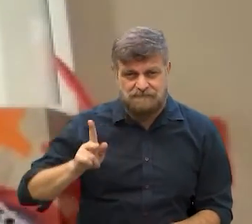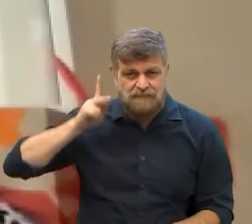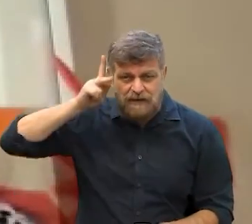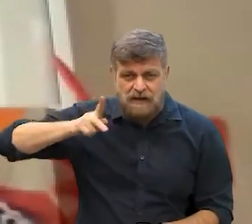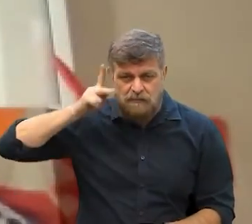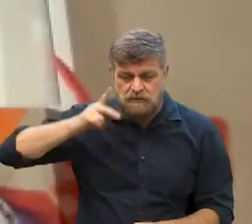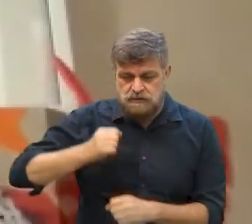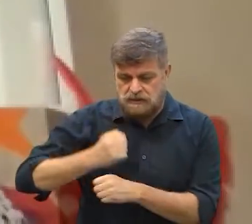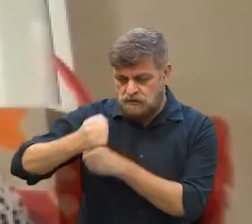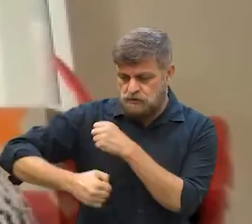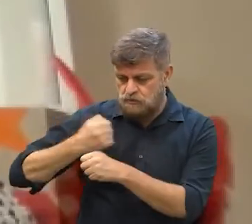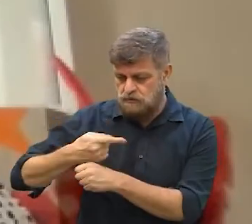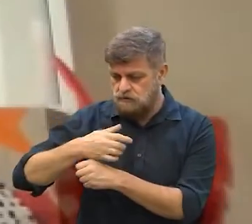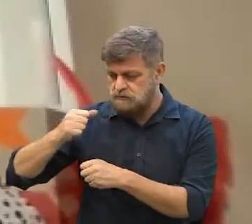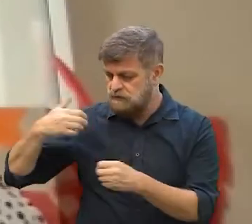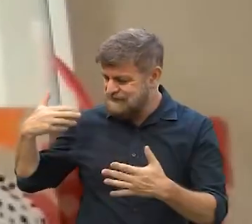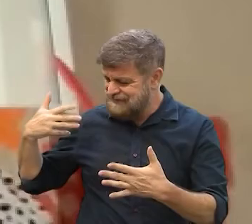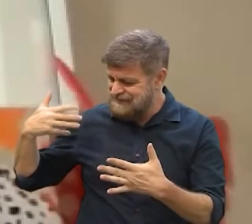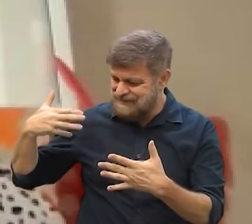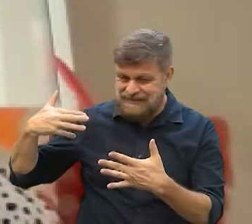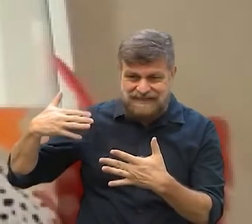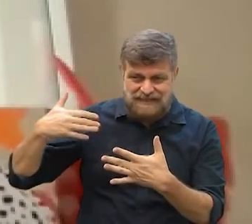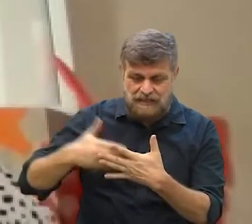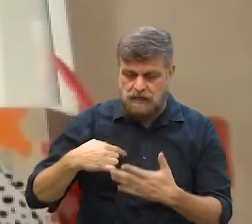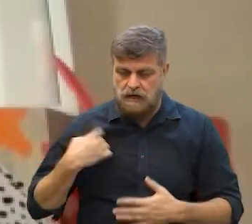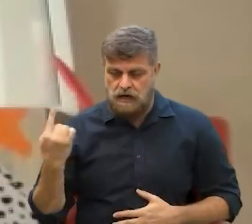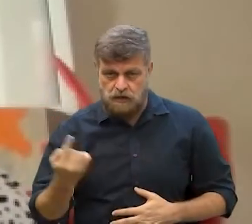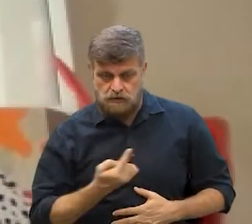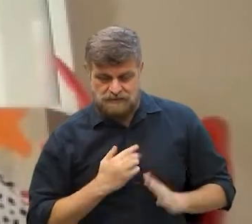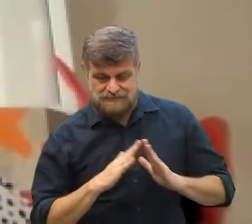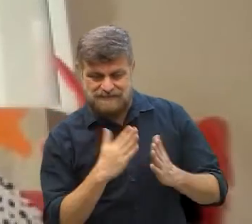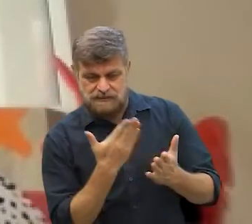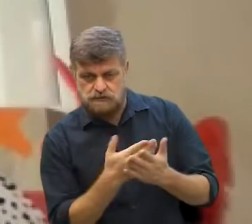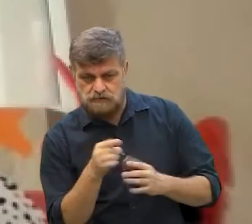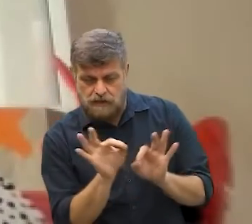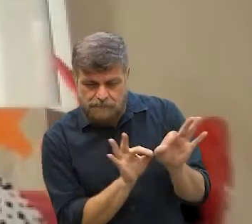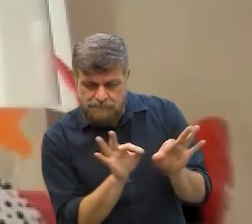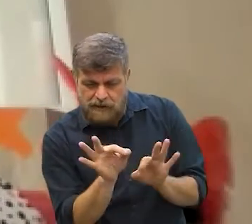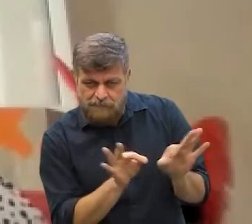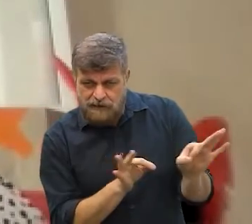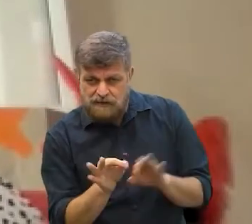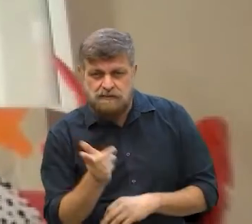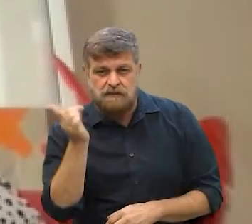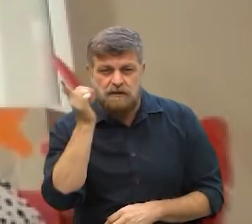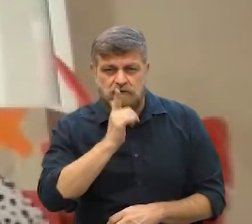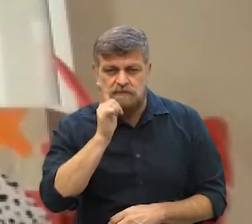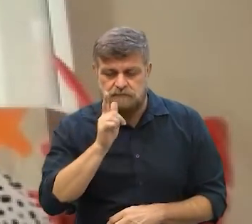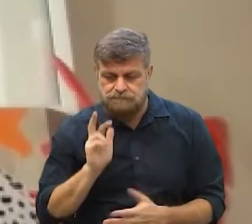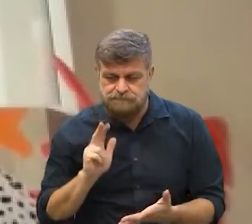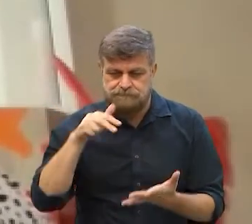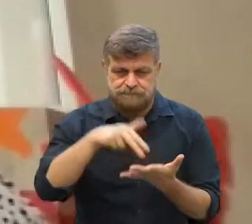política de 2008 nos dava para que as escolas se preparassem,